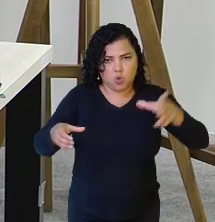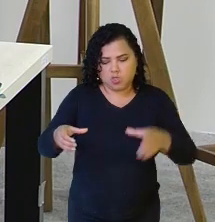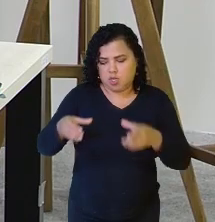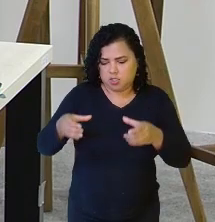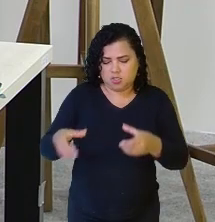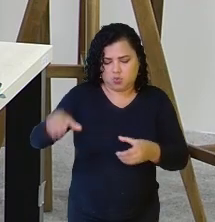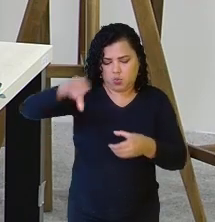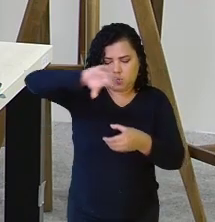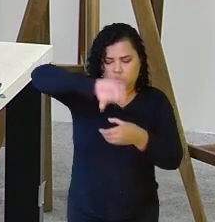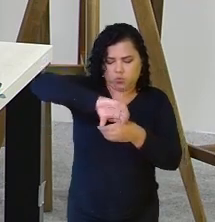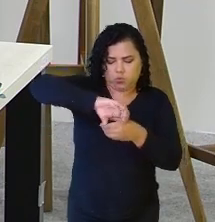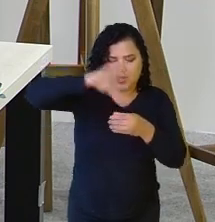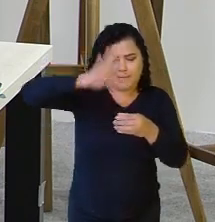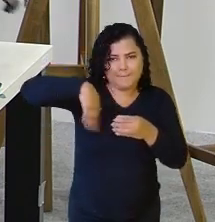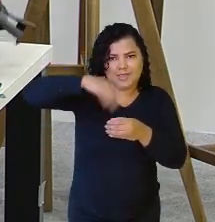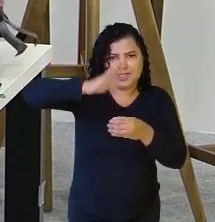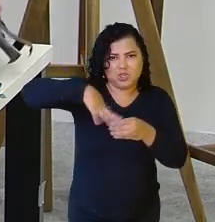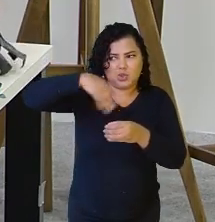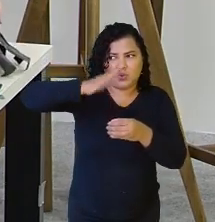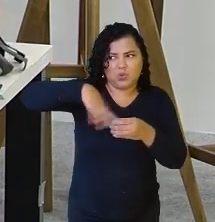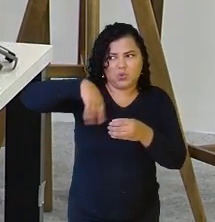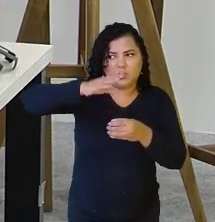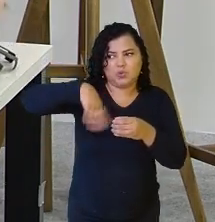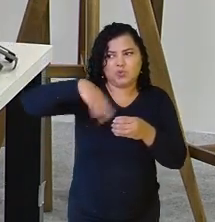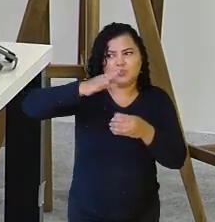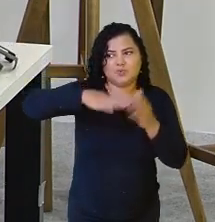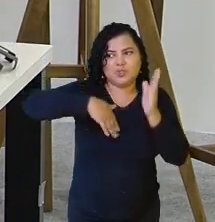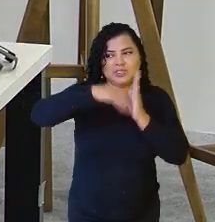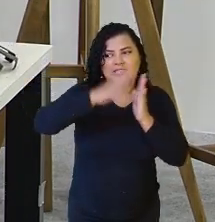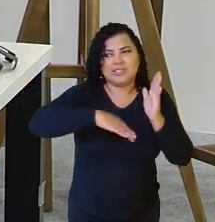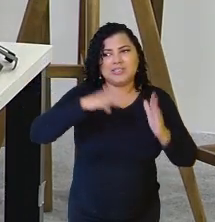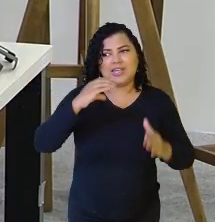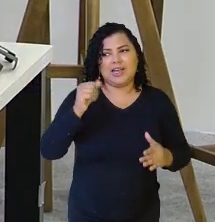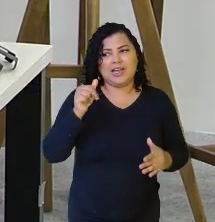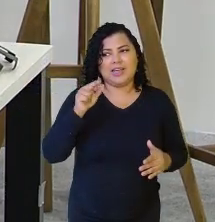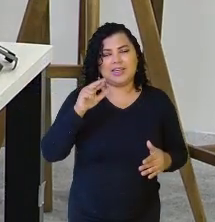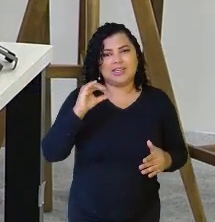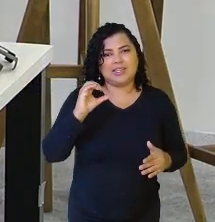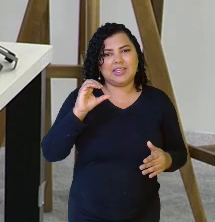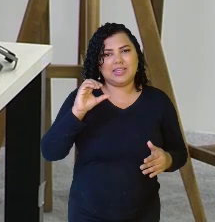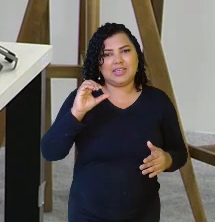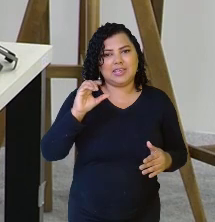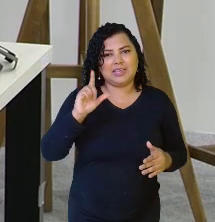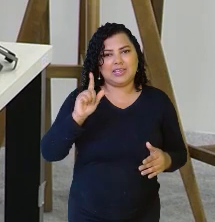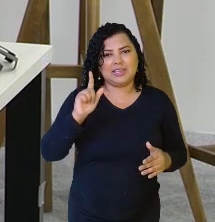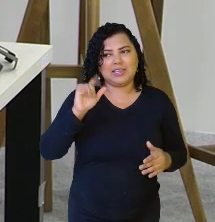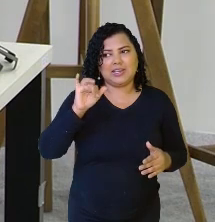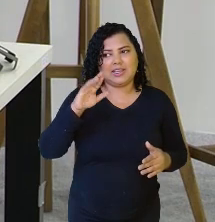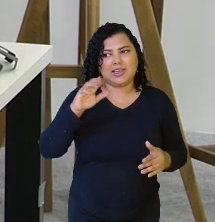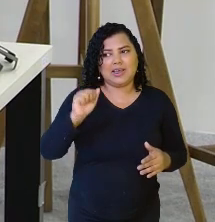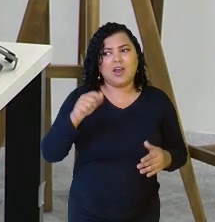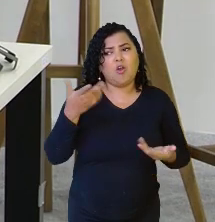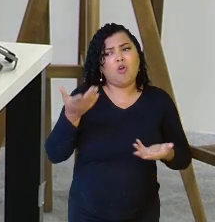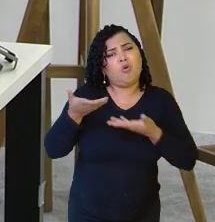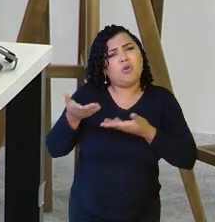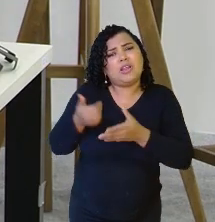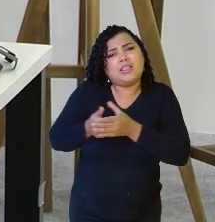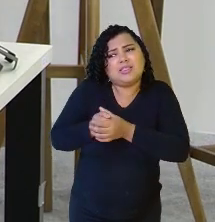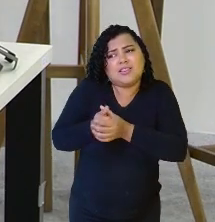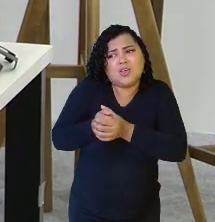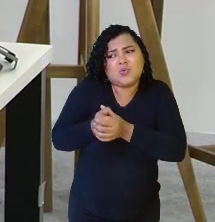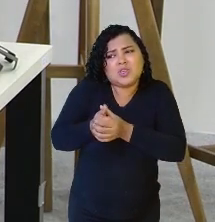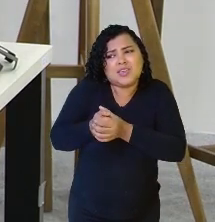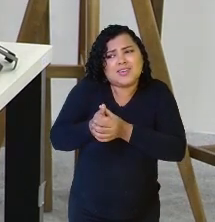dele, pintou tinta acrílica, ele usou também. Aqui nós temos a tartaruguinha, eu amei essa tartaruguinha. Também